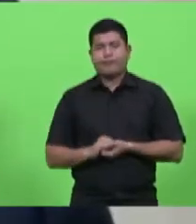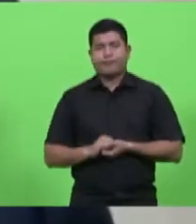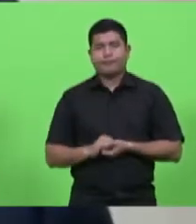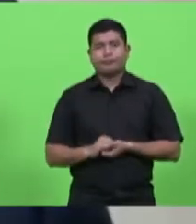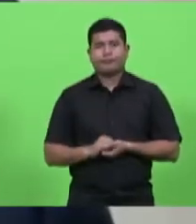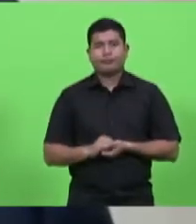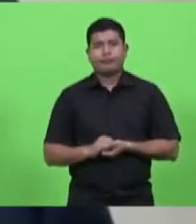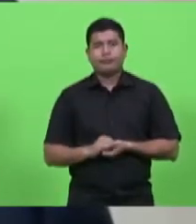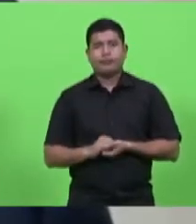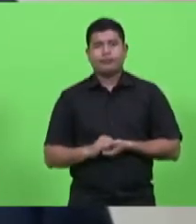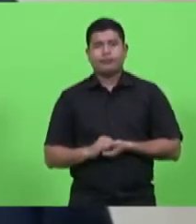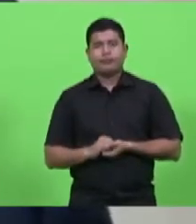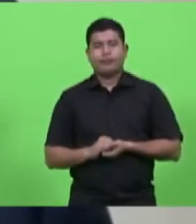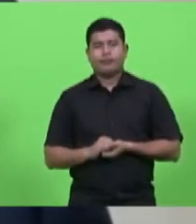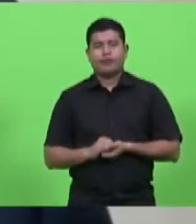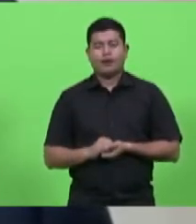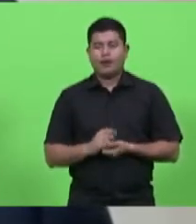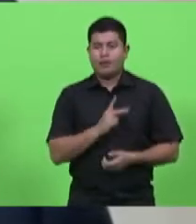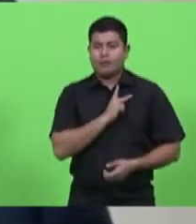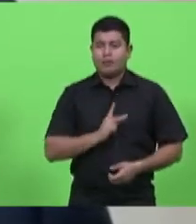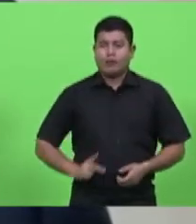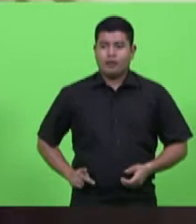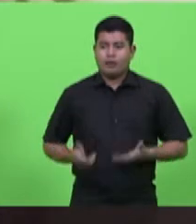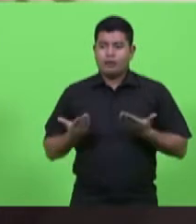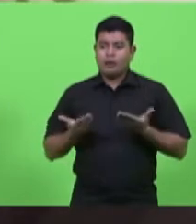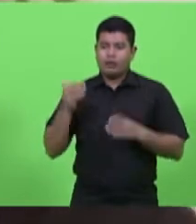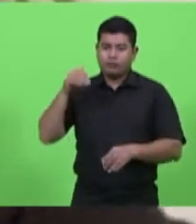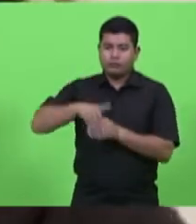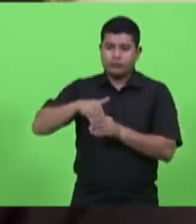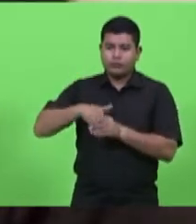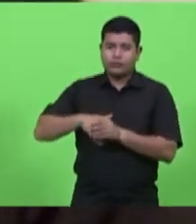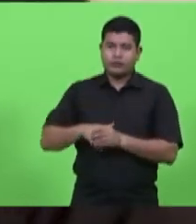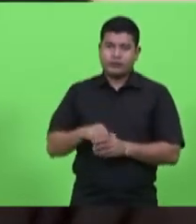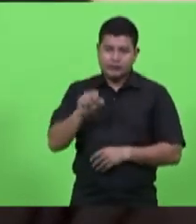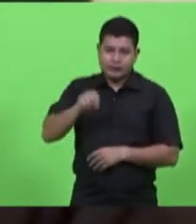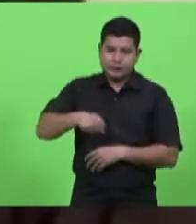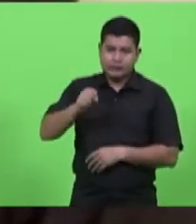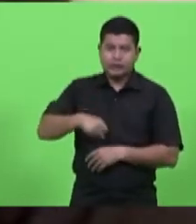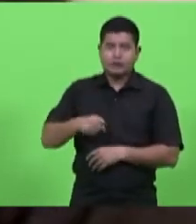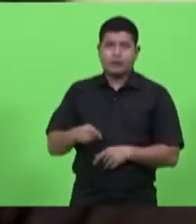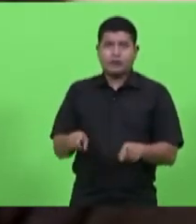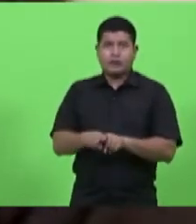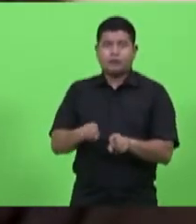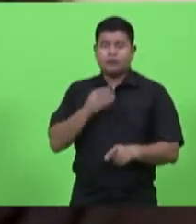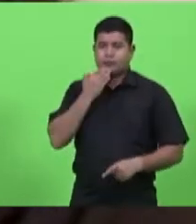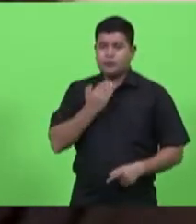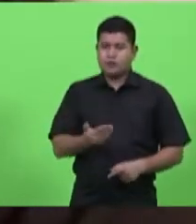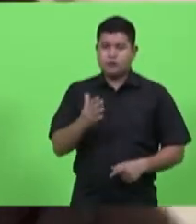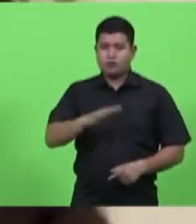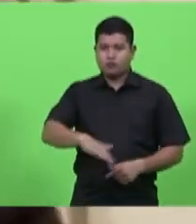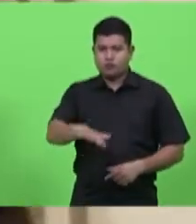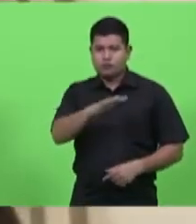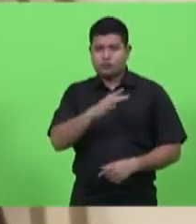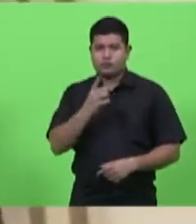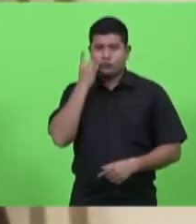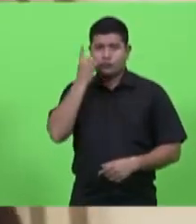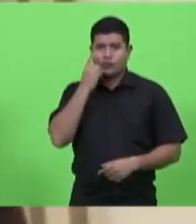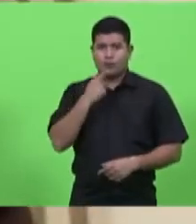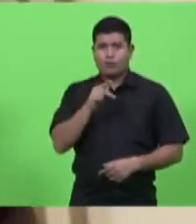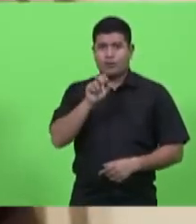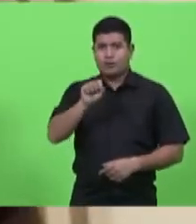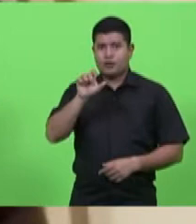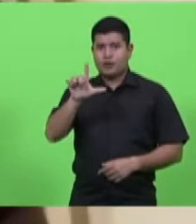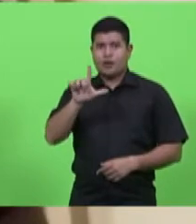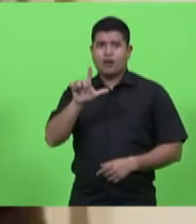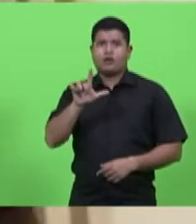eu quero dar o meu voto favorável, além de pedir aos nobres deputados do PSL que também